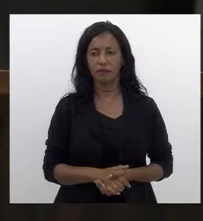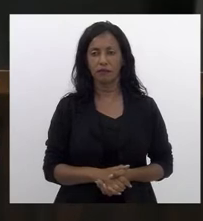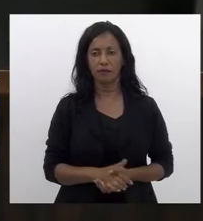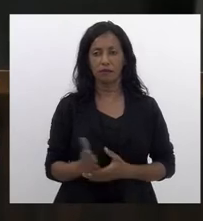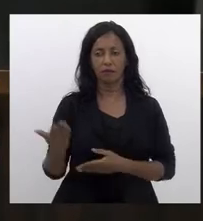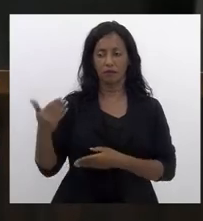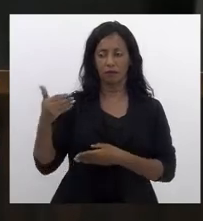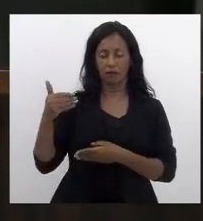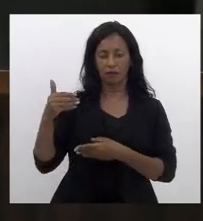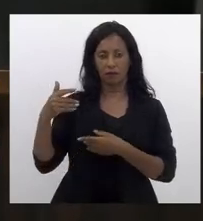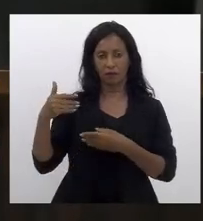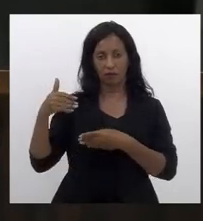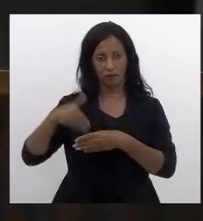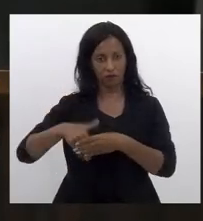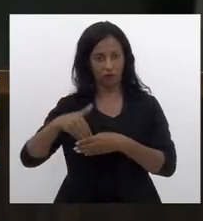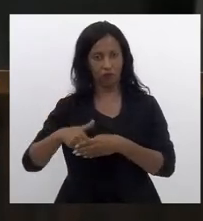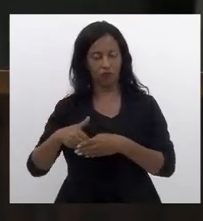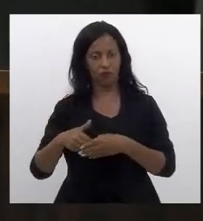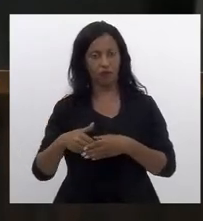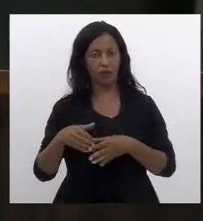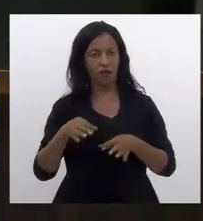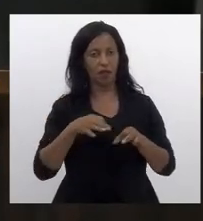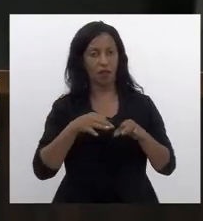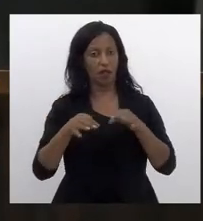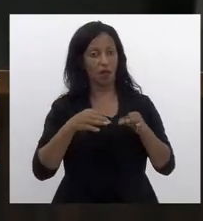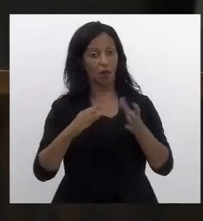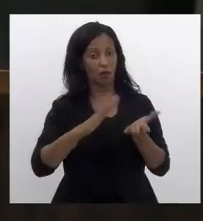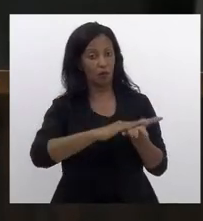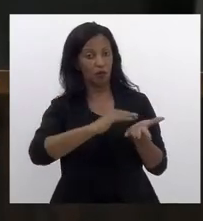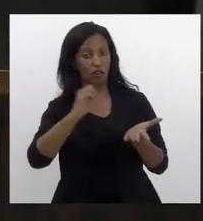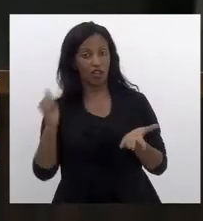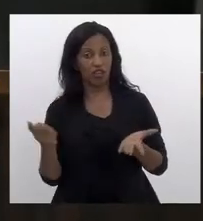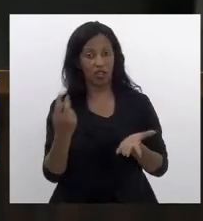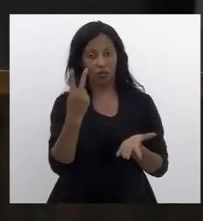Em votação, o projeto original, porque foi retirado 2 emendas.